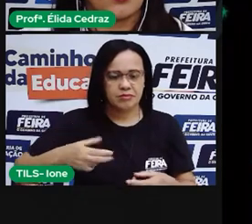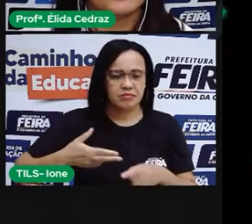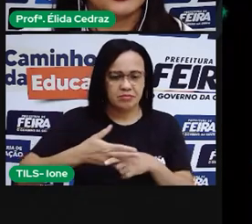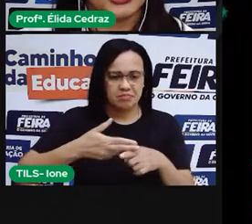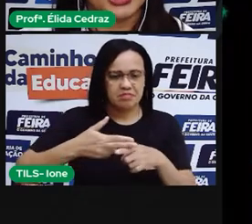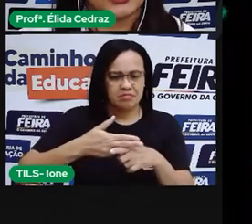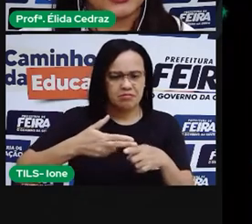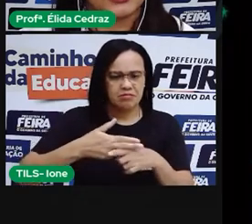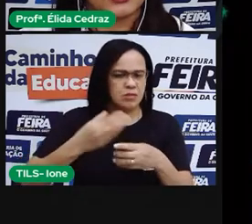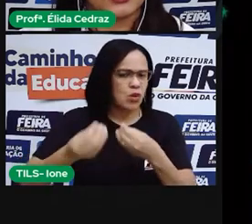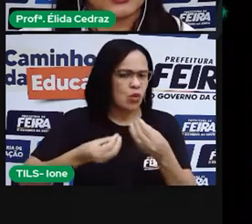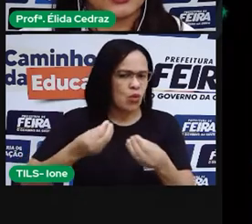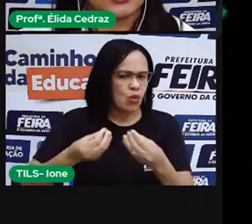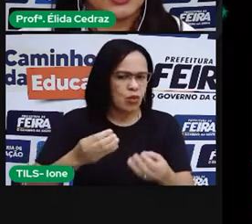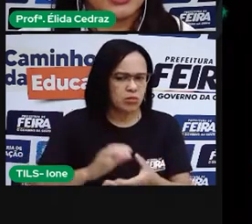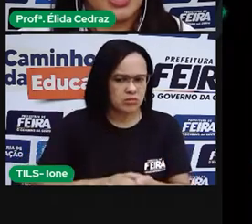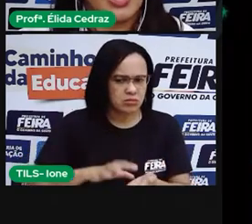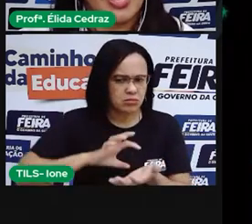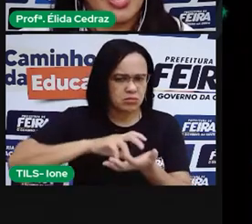Serrote.